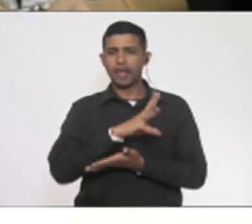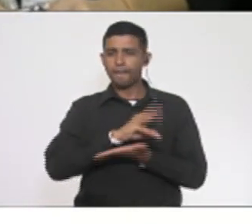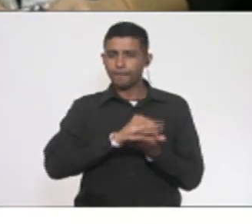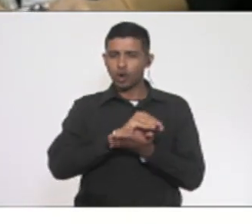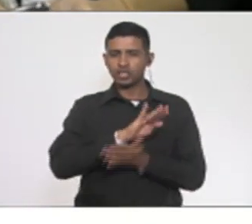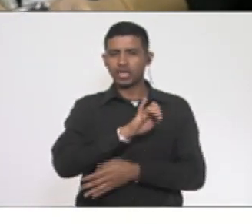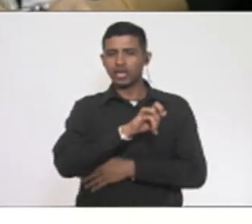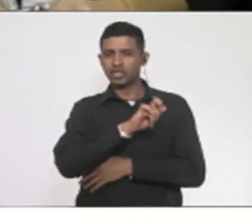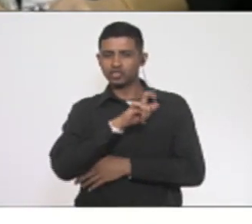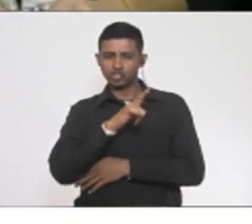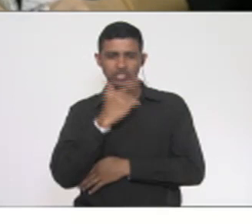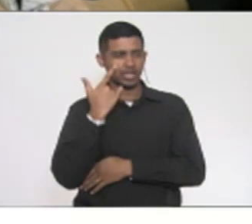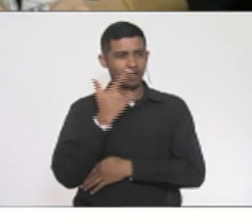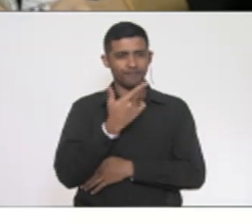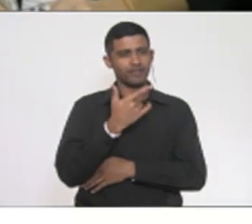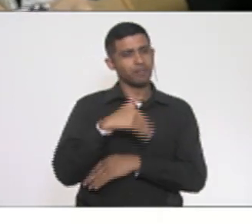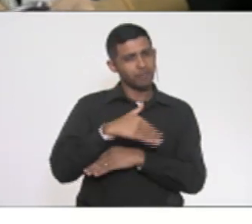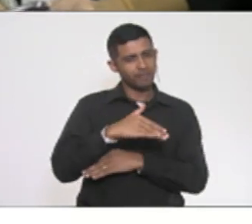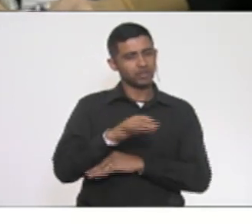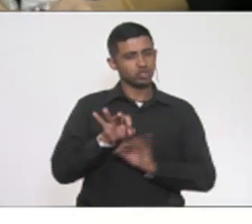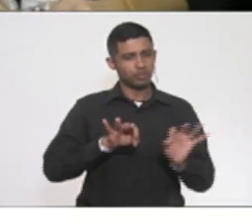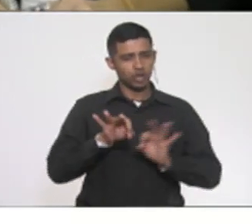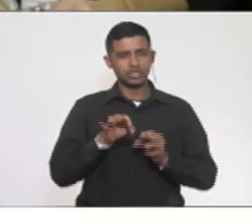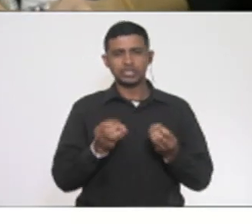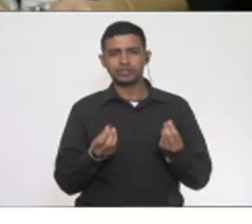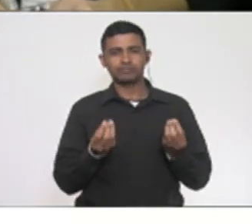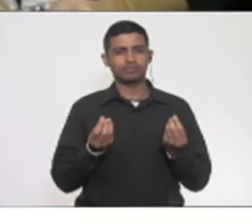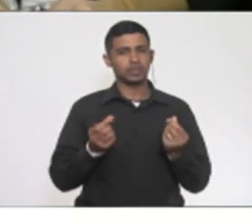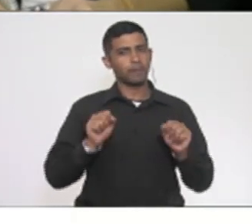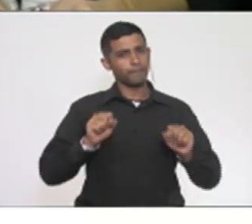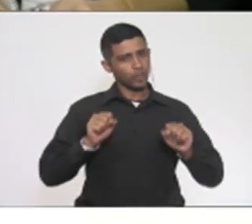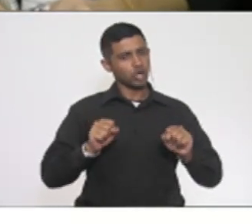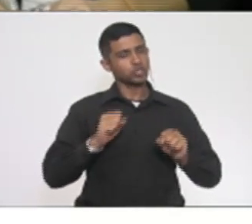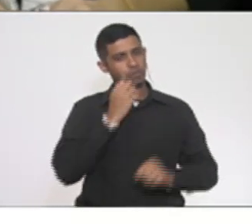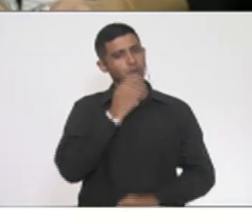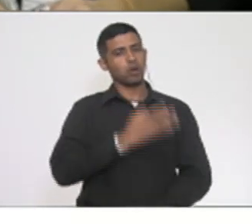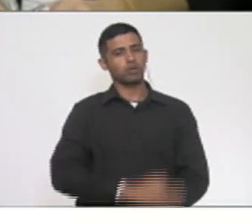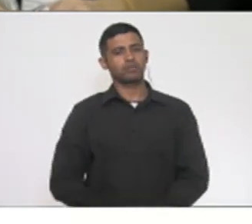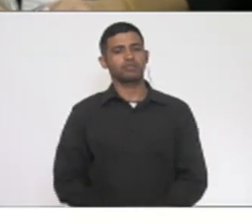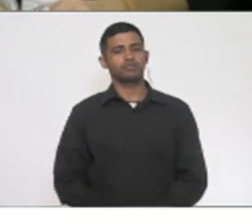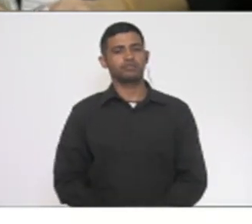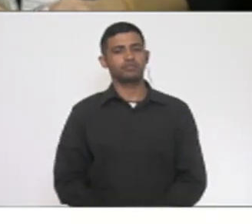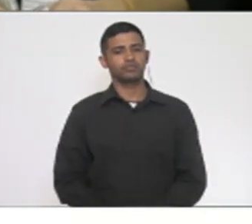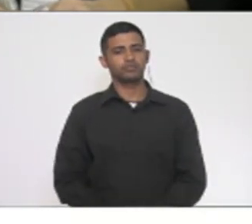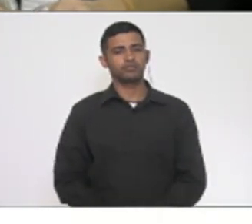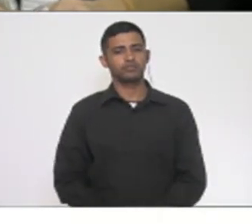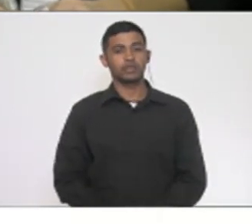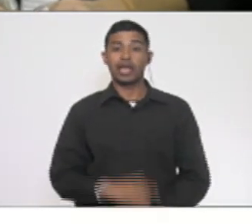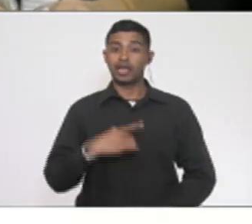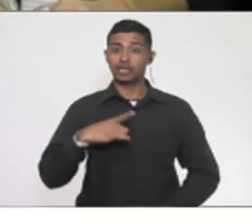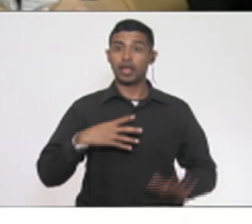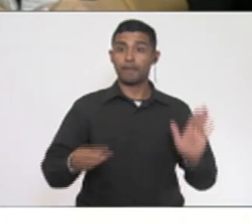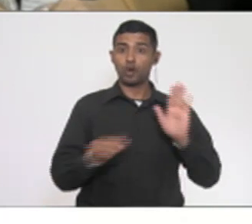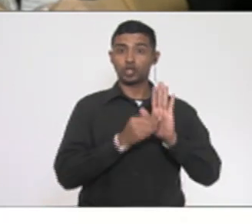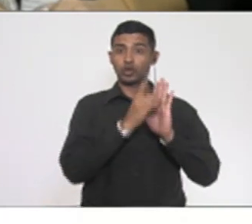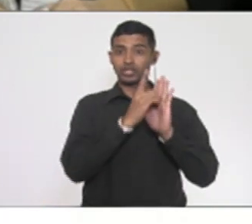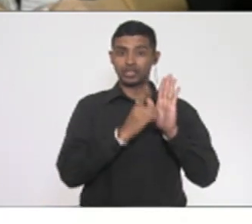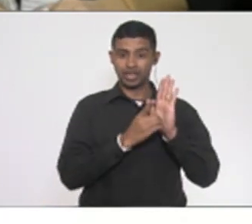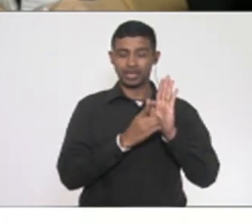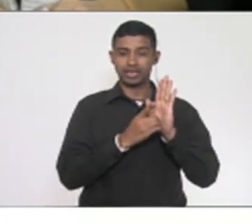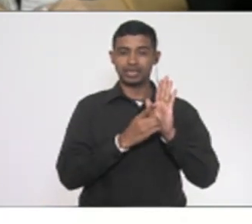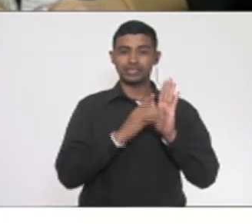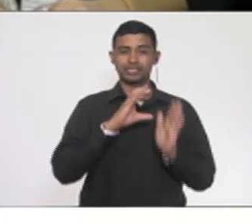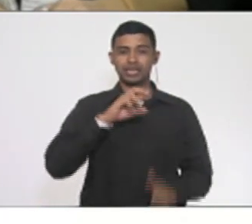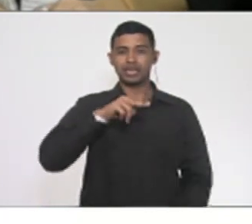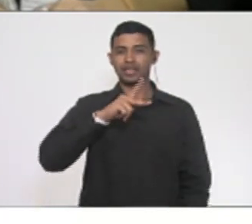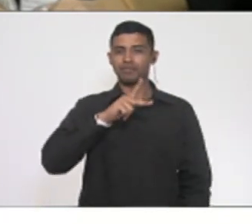os outros processos passem a ser bem mais céleres. A publicação do decreto CNPE número